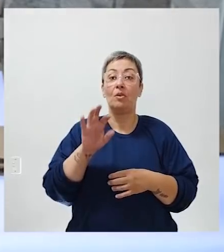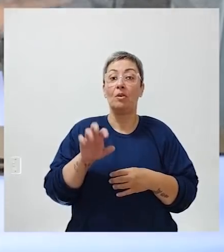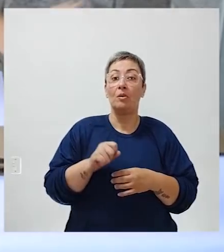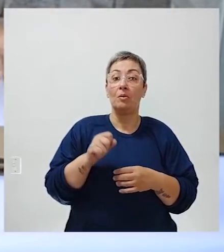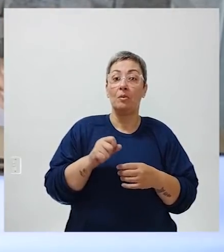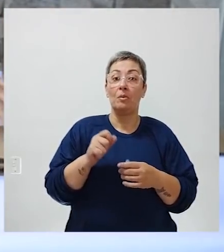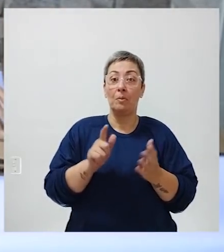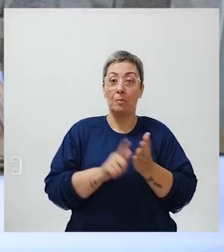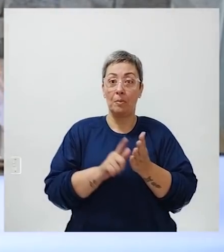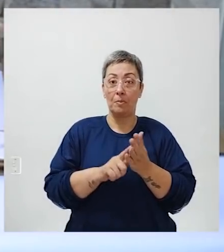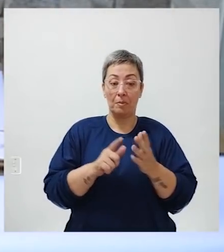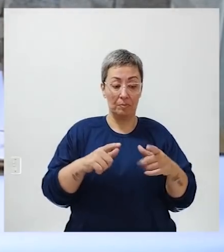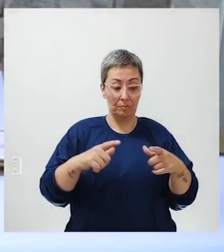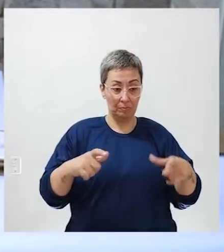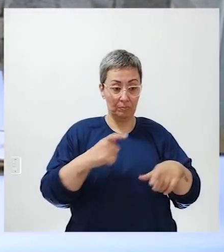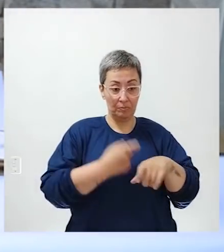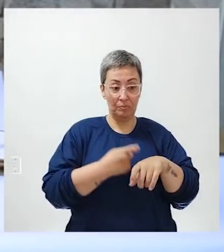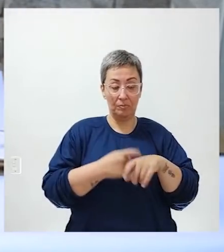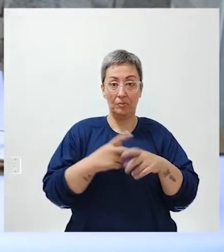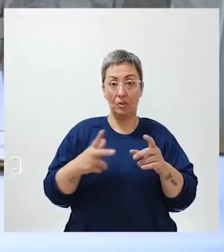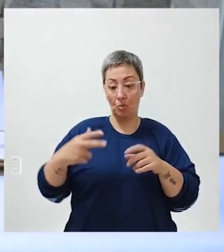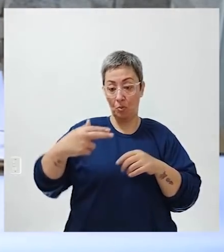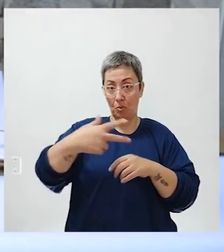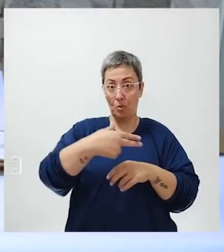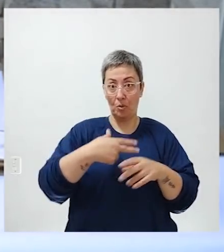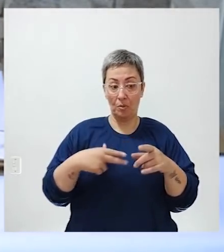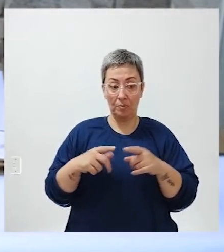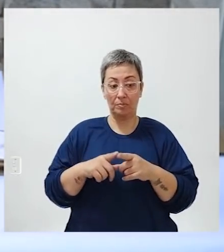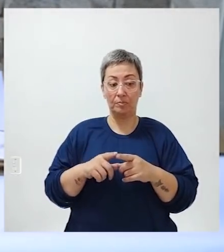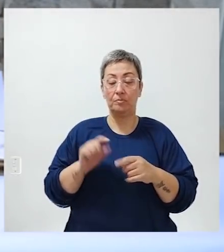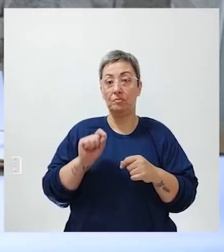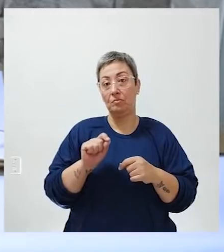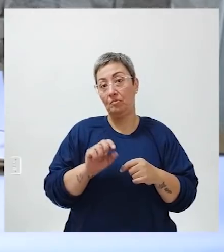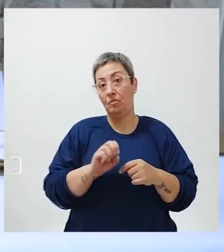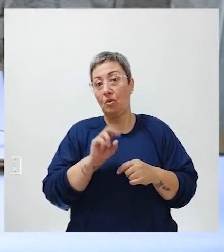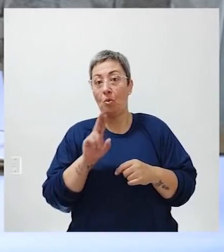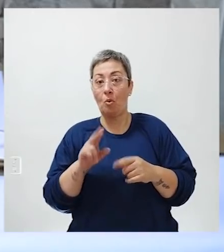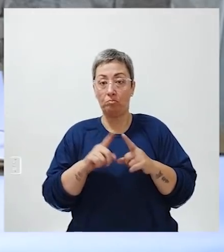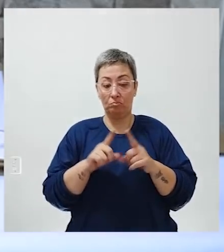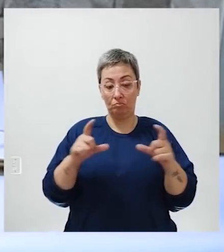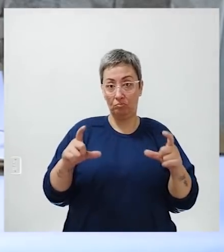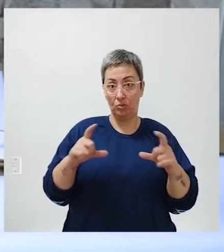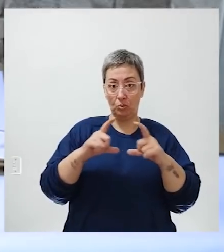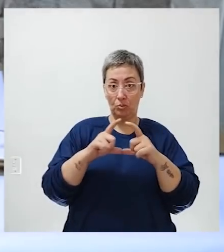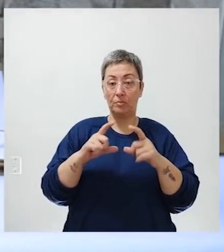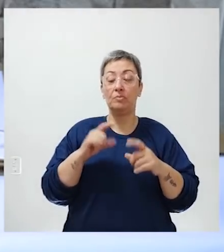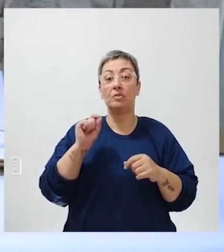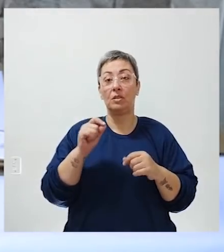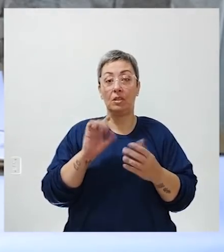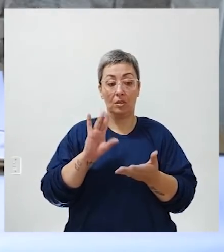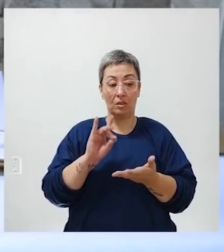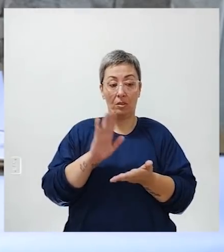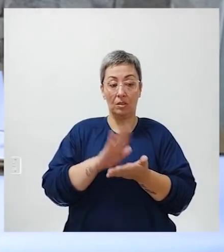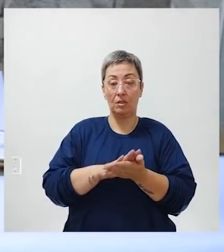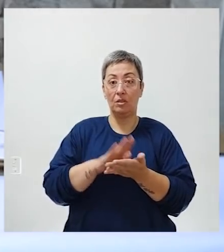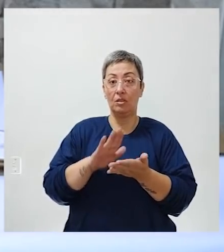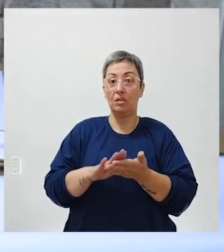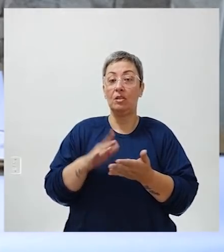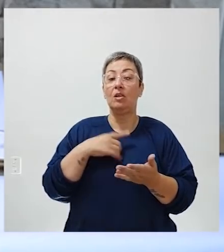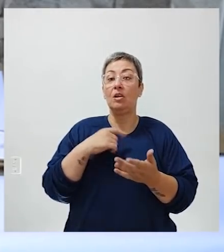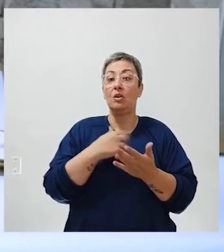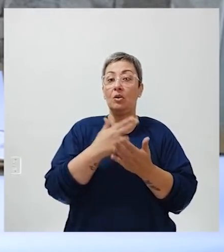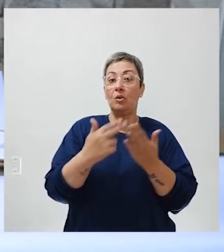Peguei esses retalhos de papelão, recortei quadradinhos ou retângulos e colei aqui